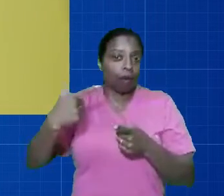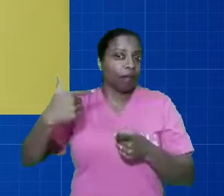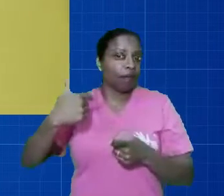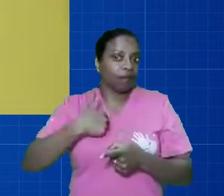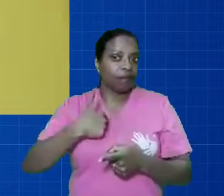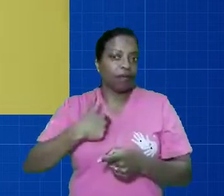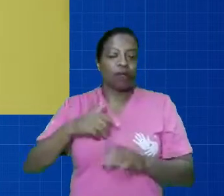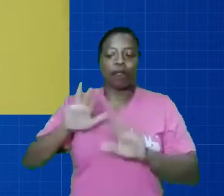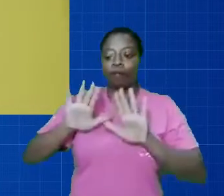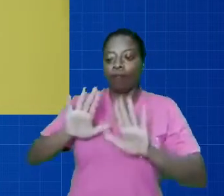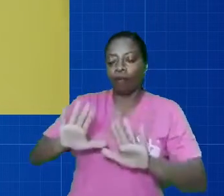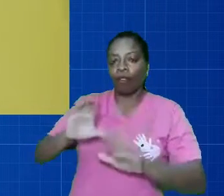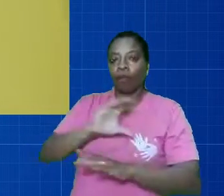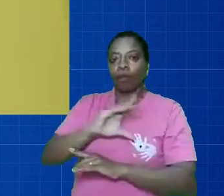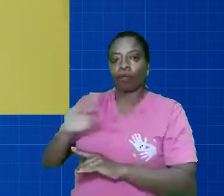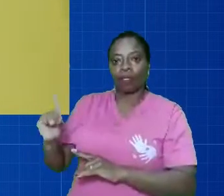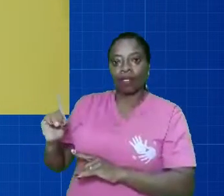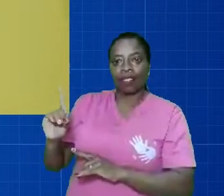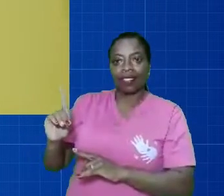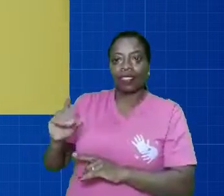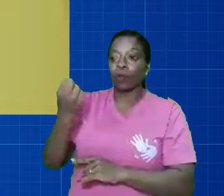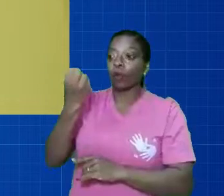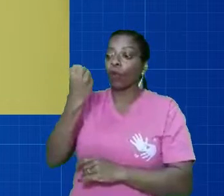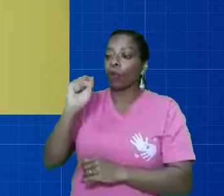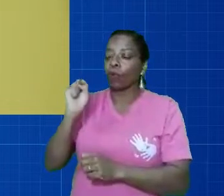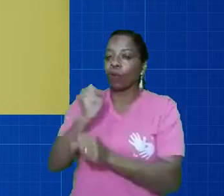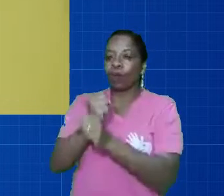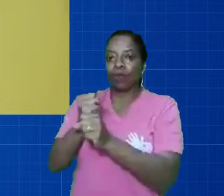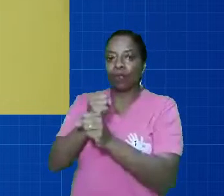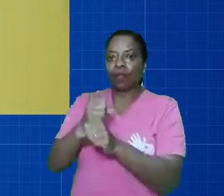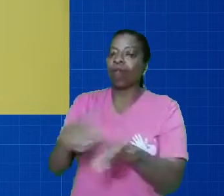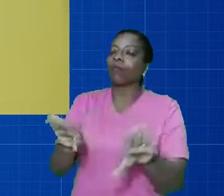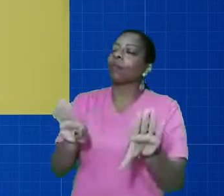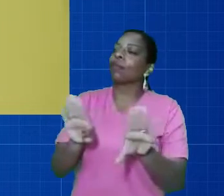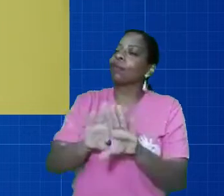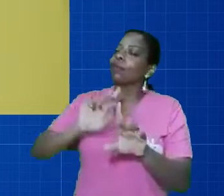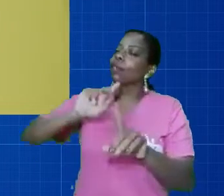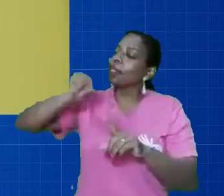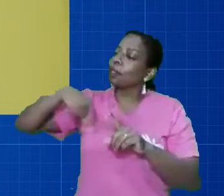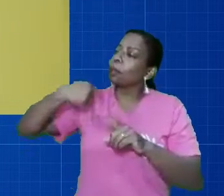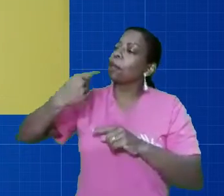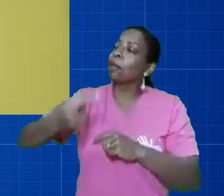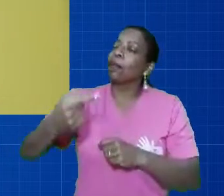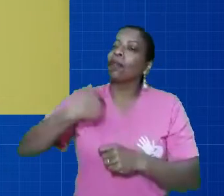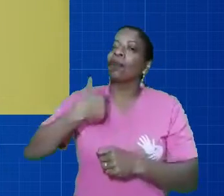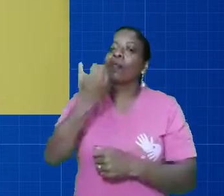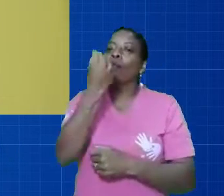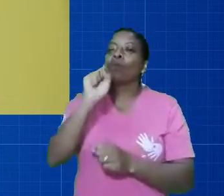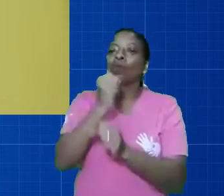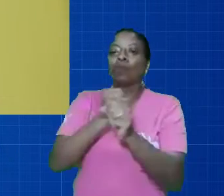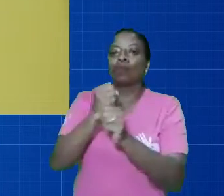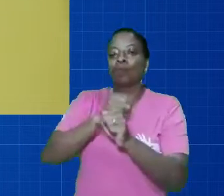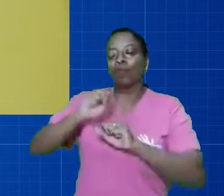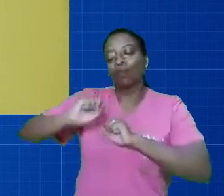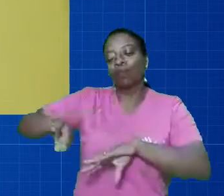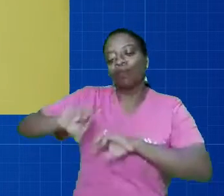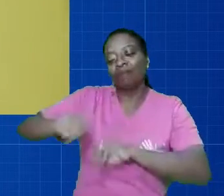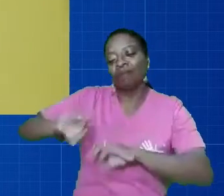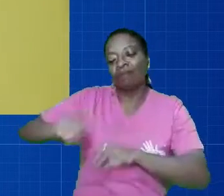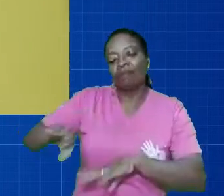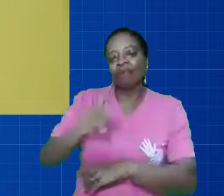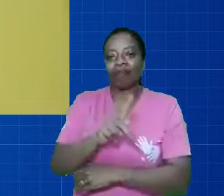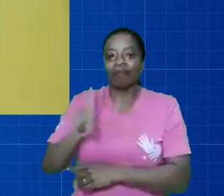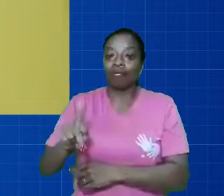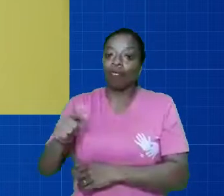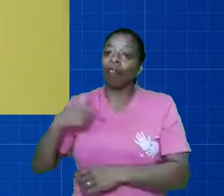e depois fiquei como professora por mais 8 anos. Então eu faço parte dessa história